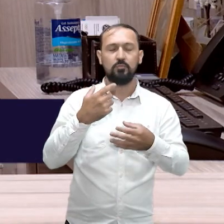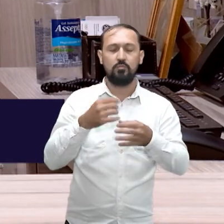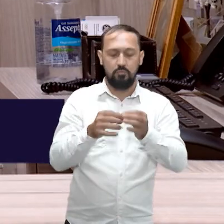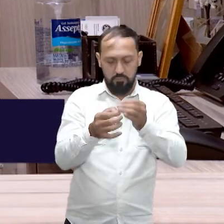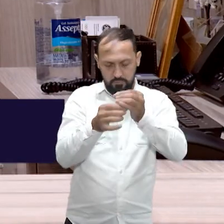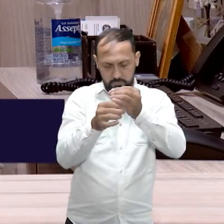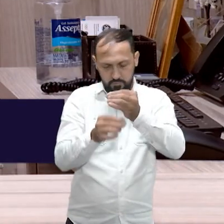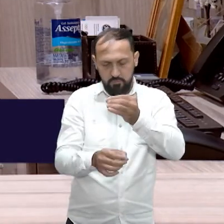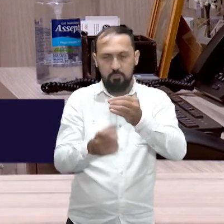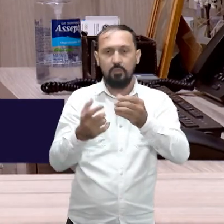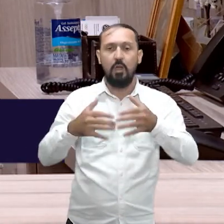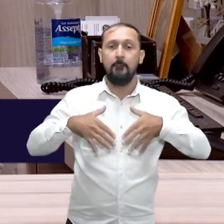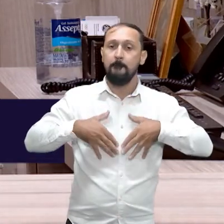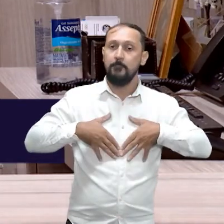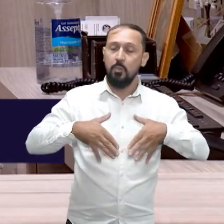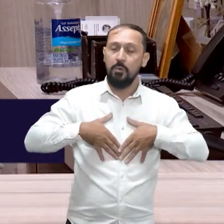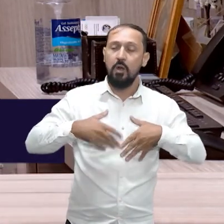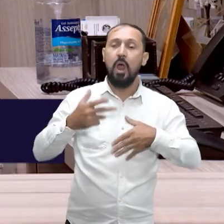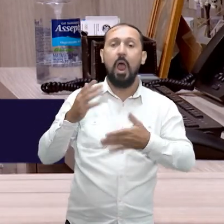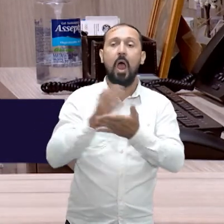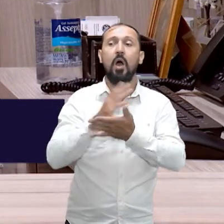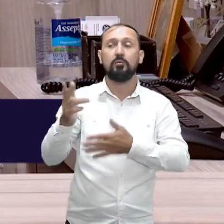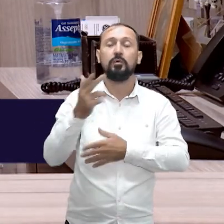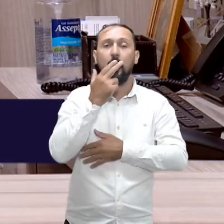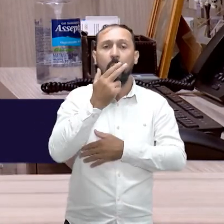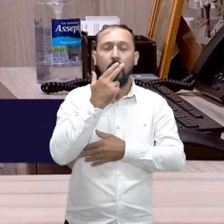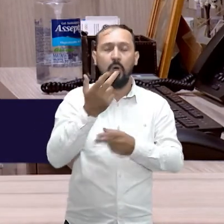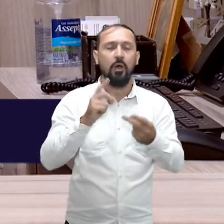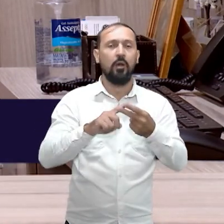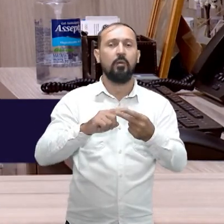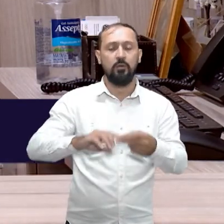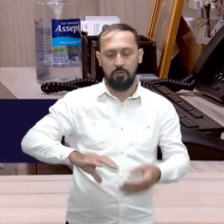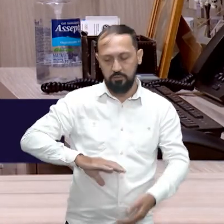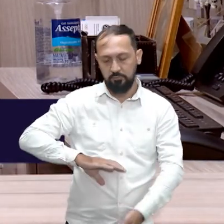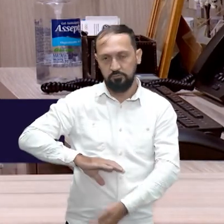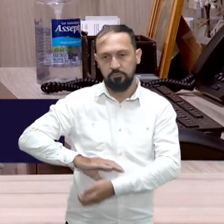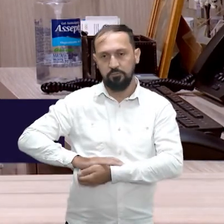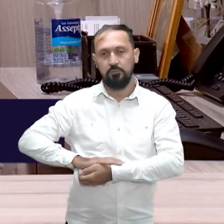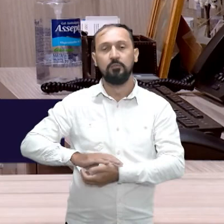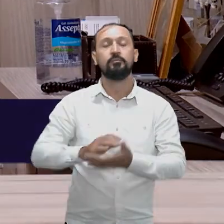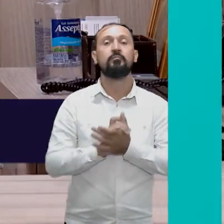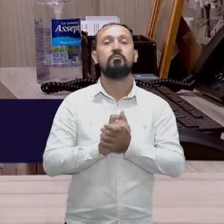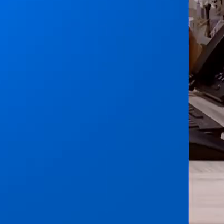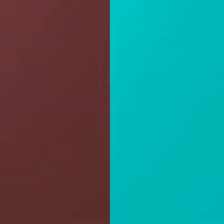gastrodigestivo, tumor coloretal, tumor de pulmão, para quem fuma,